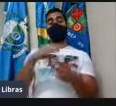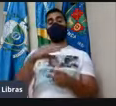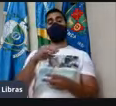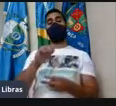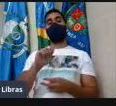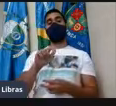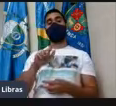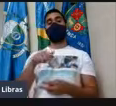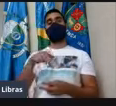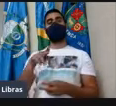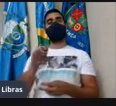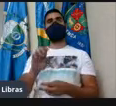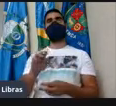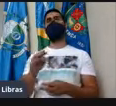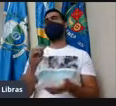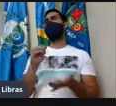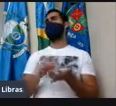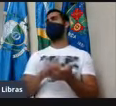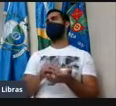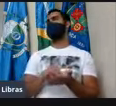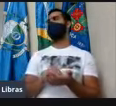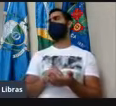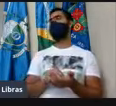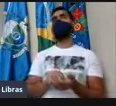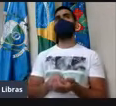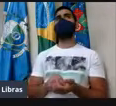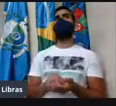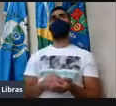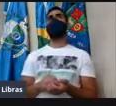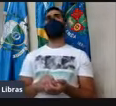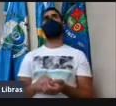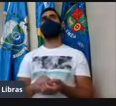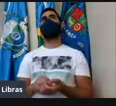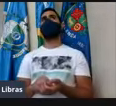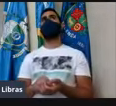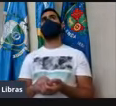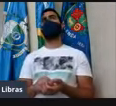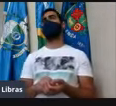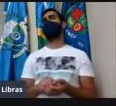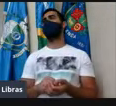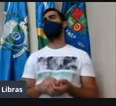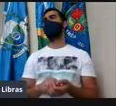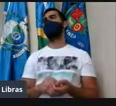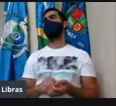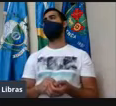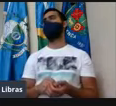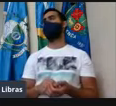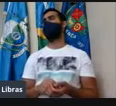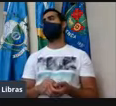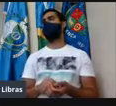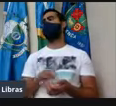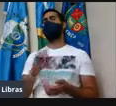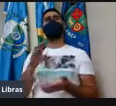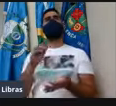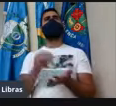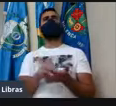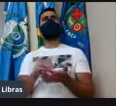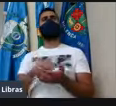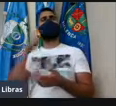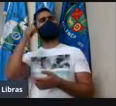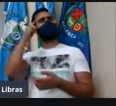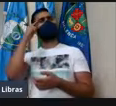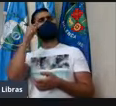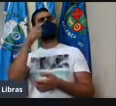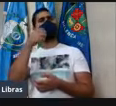único item devido ali ao PREV Valença é o certificado de regularidade previdenciária, que é o último item. Salvo engano,